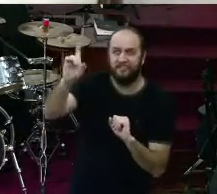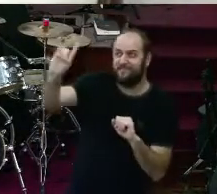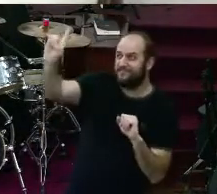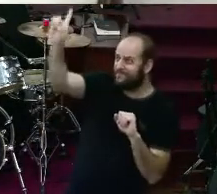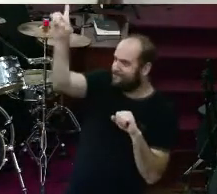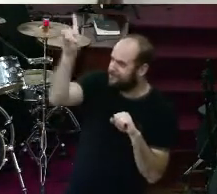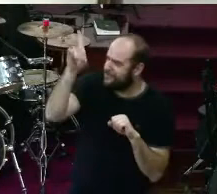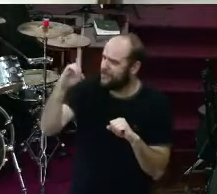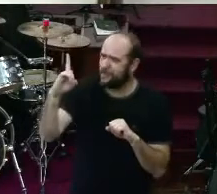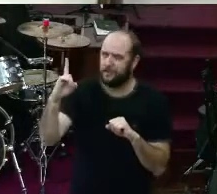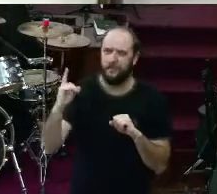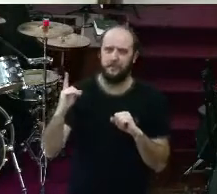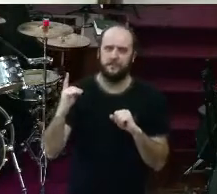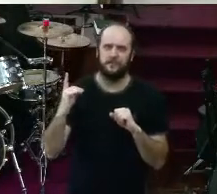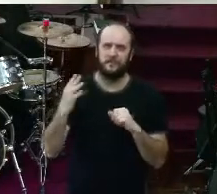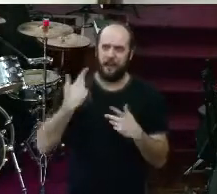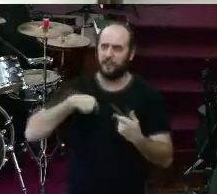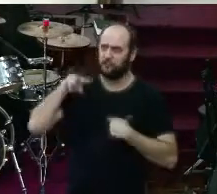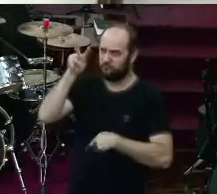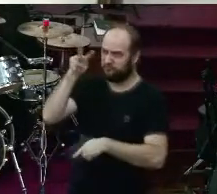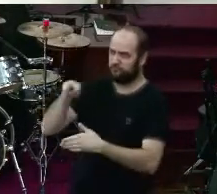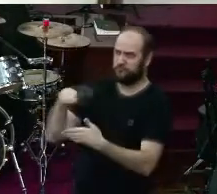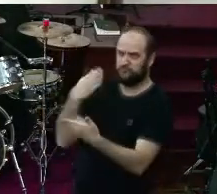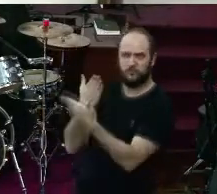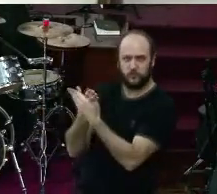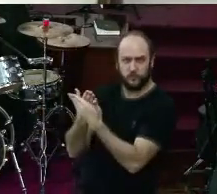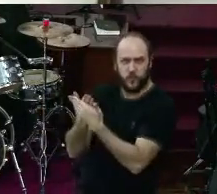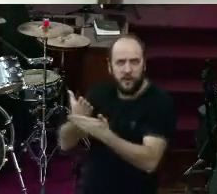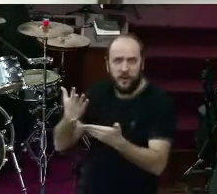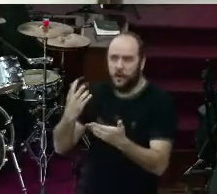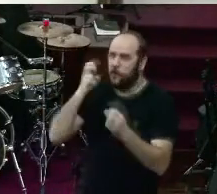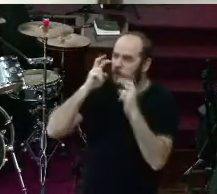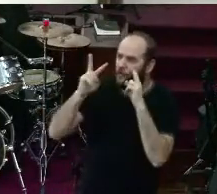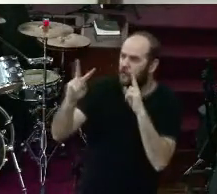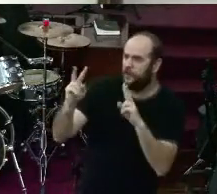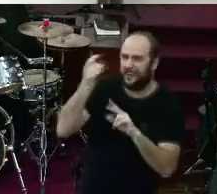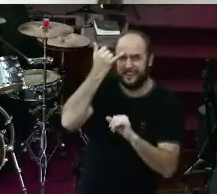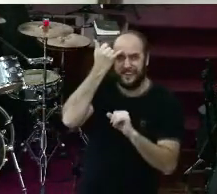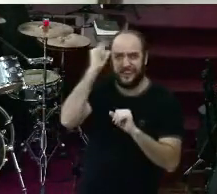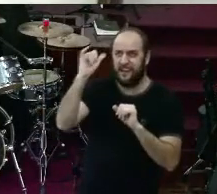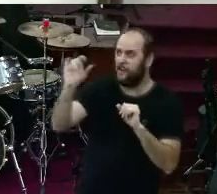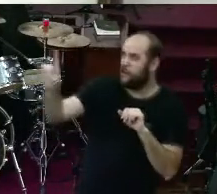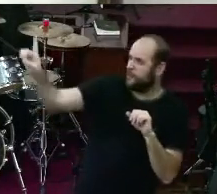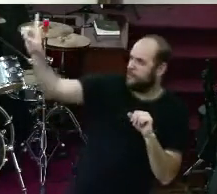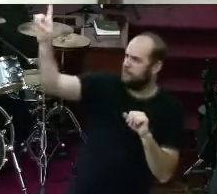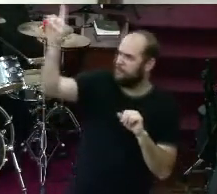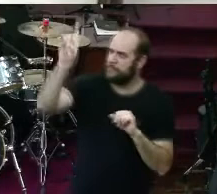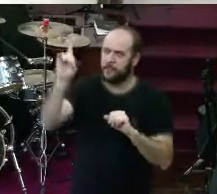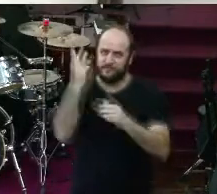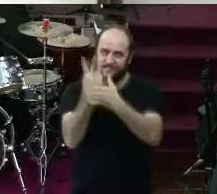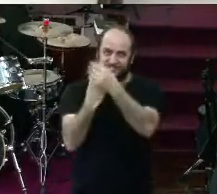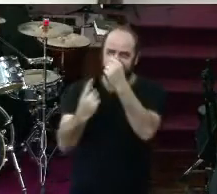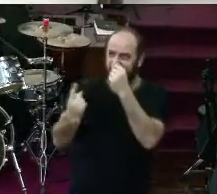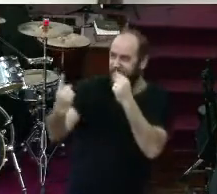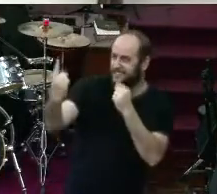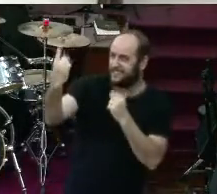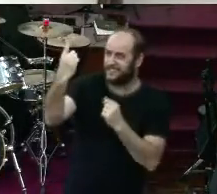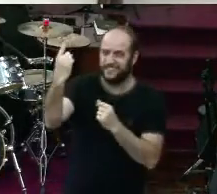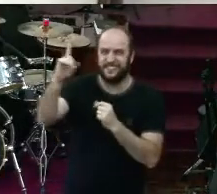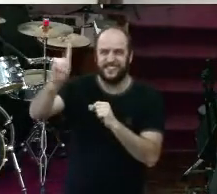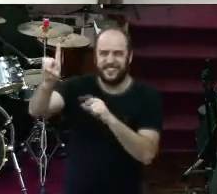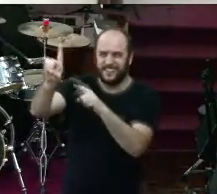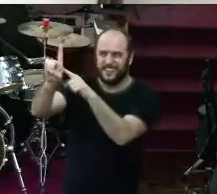Alguns estudiosos dizem que ele está sentado ali vendo a segunda pessoa da Trindade. Jesus ainda não havia